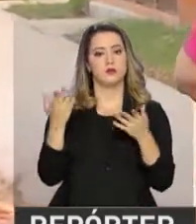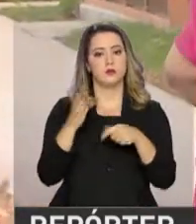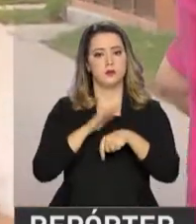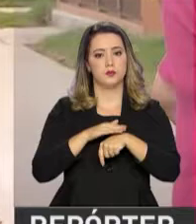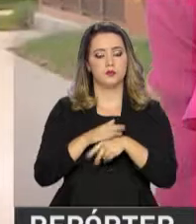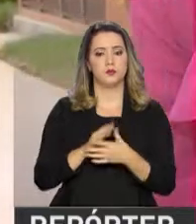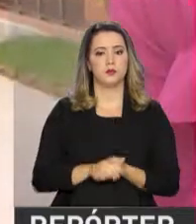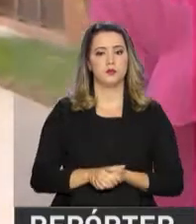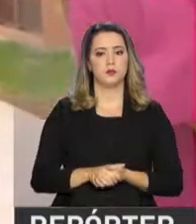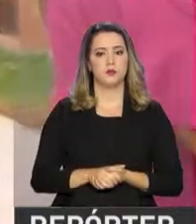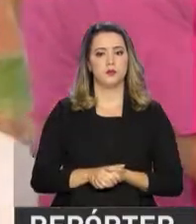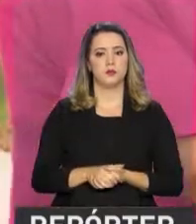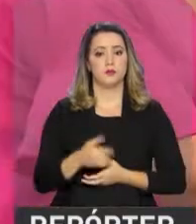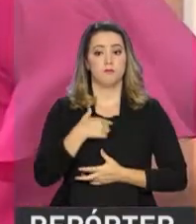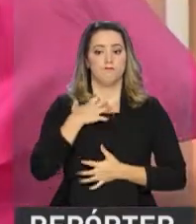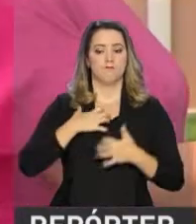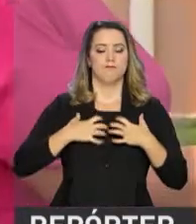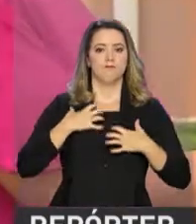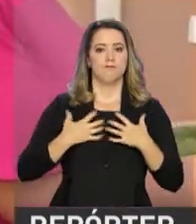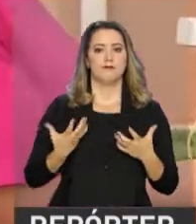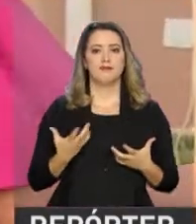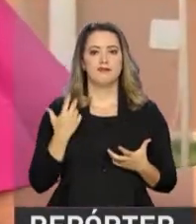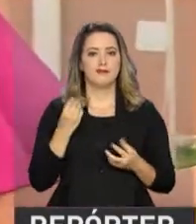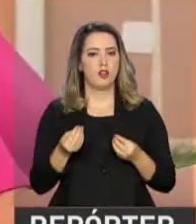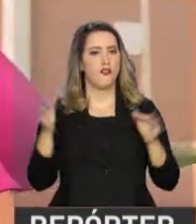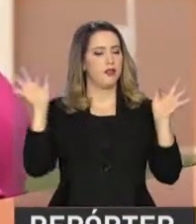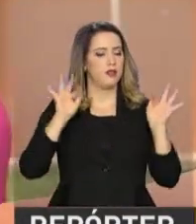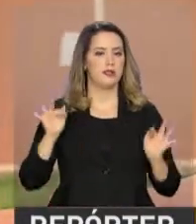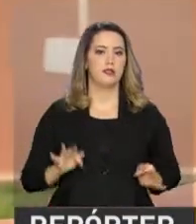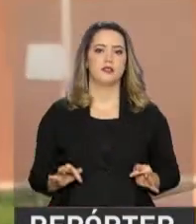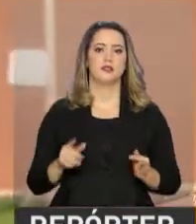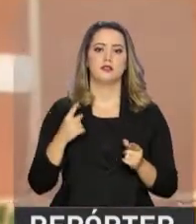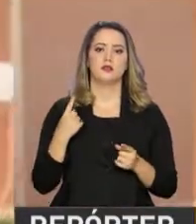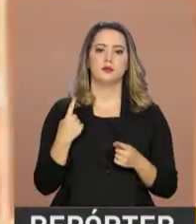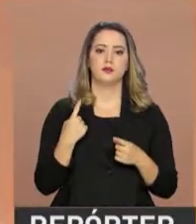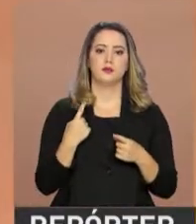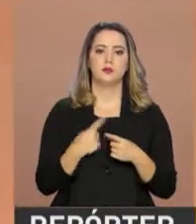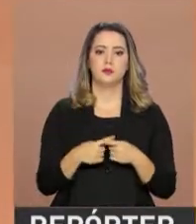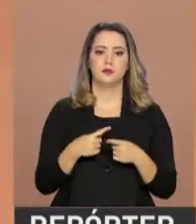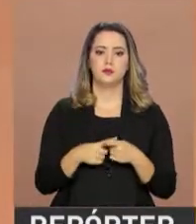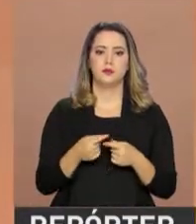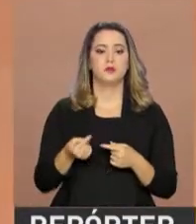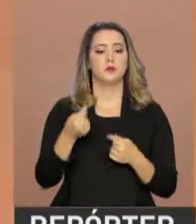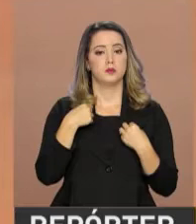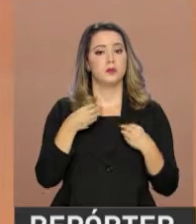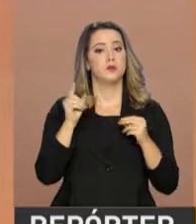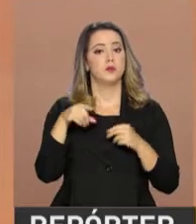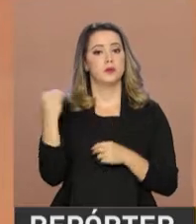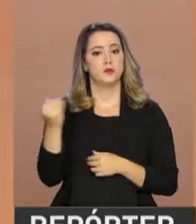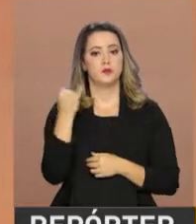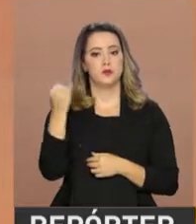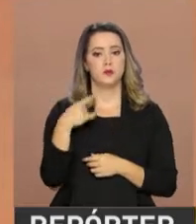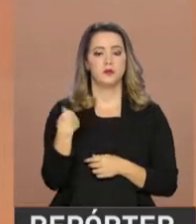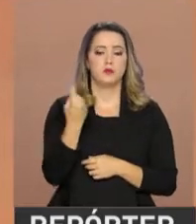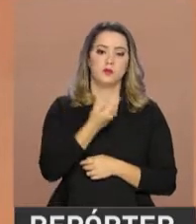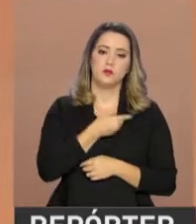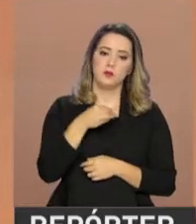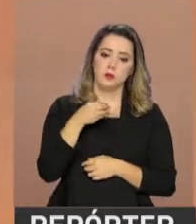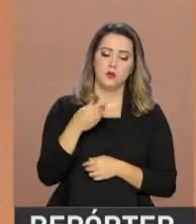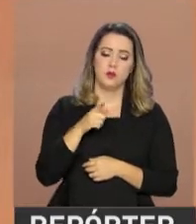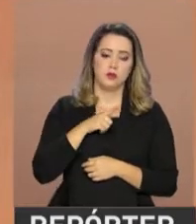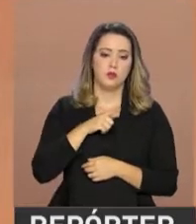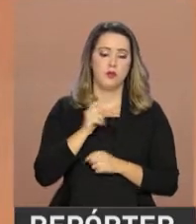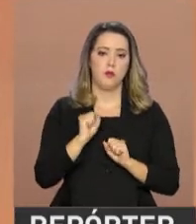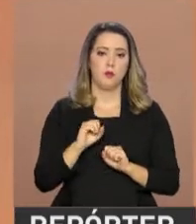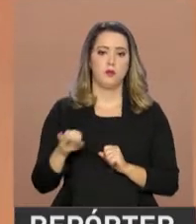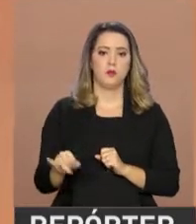eu estou muito ansiosa muito feliz é é pra mim é muito importante né porque a gente eu vou ter a